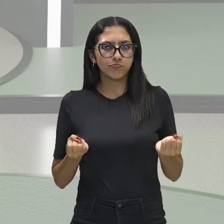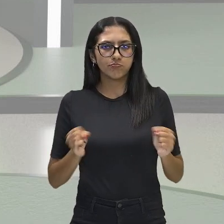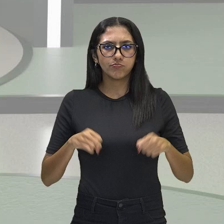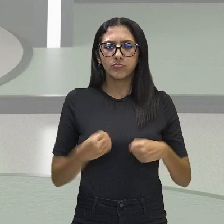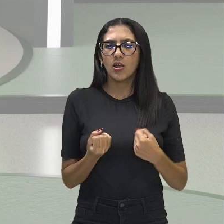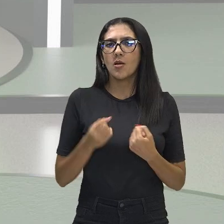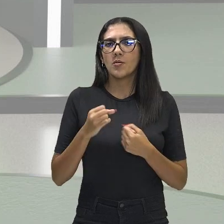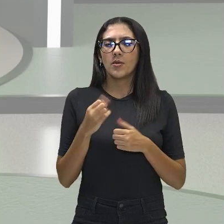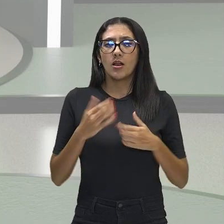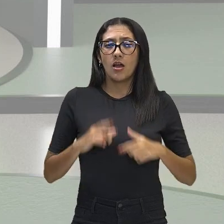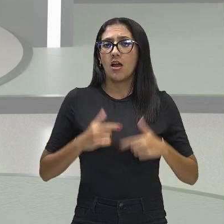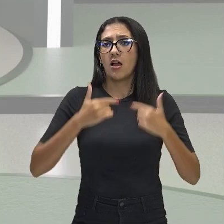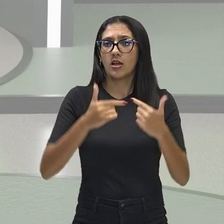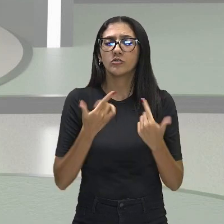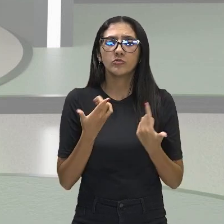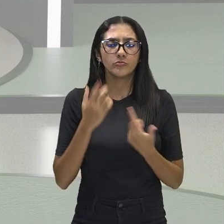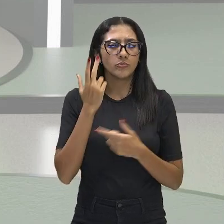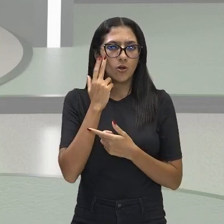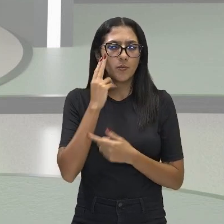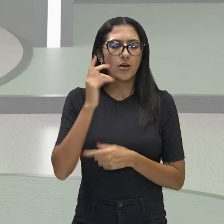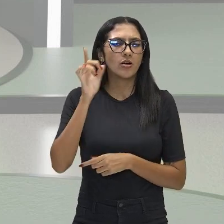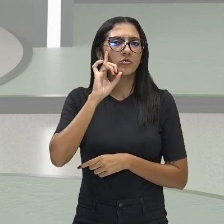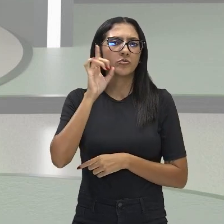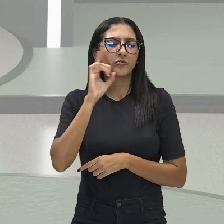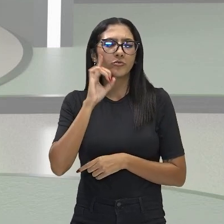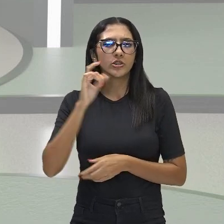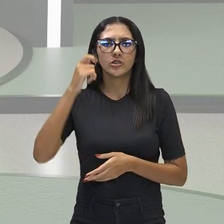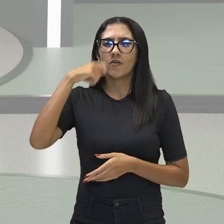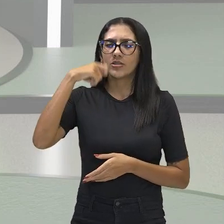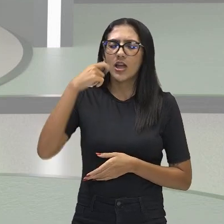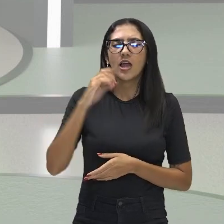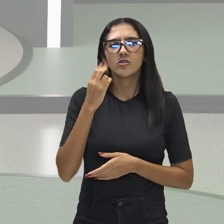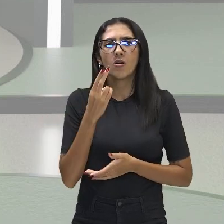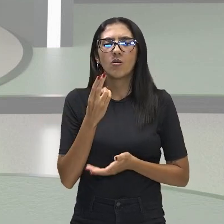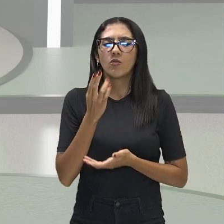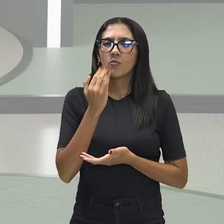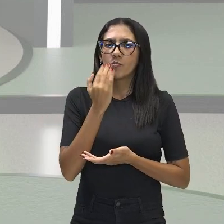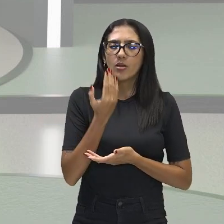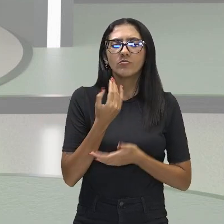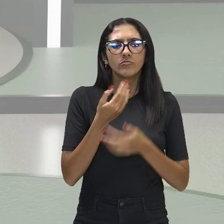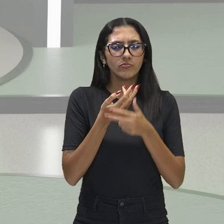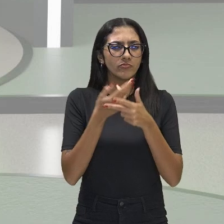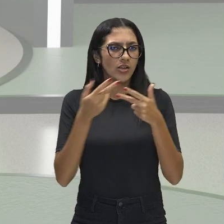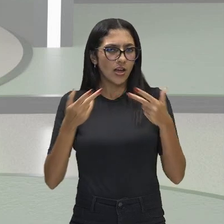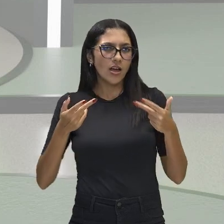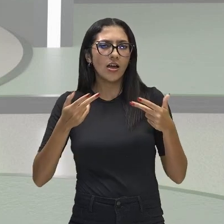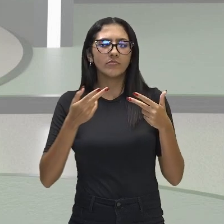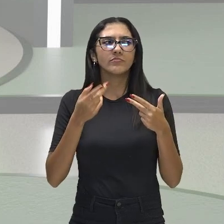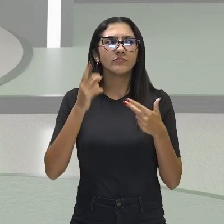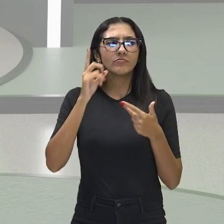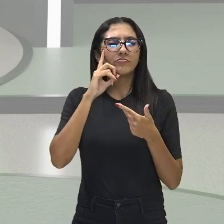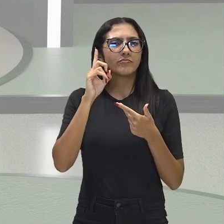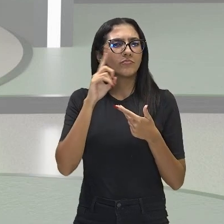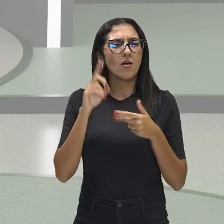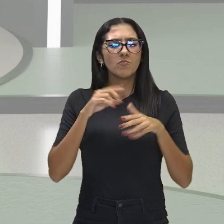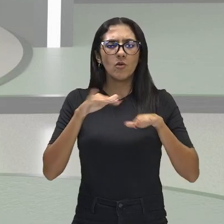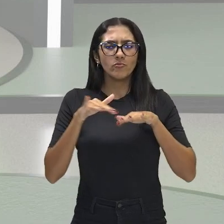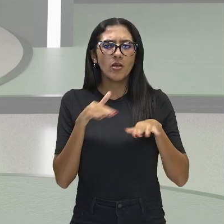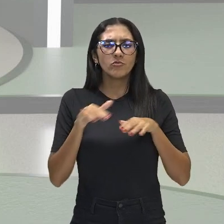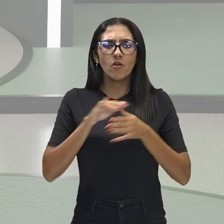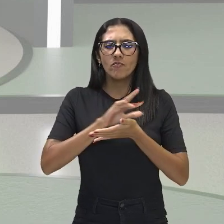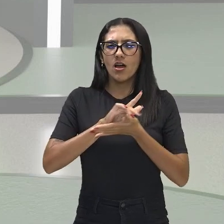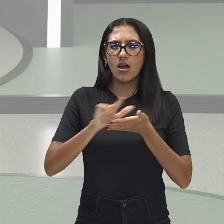tarefas delicadas do nosso dia a dia, escovar o dente, comer, ou seja, todos esses movimentos